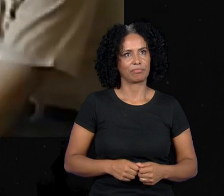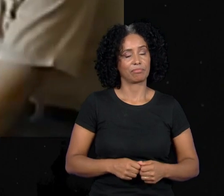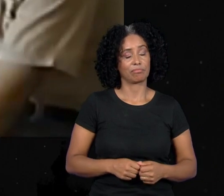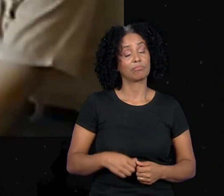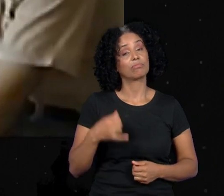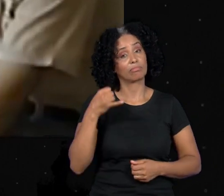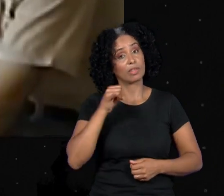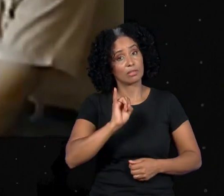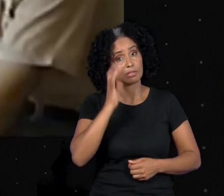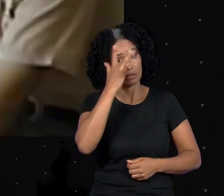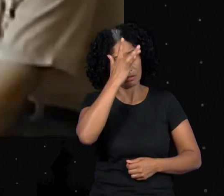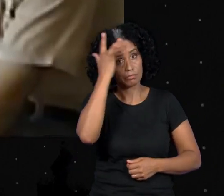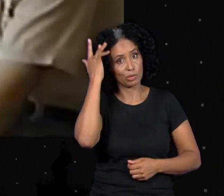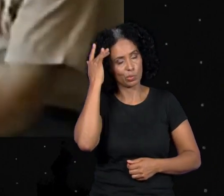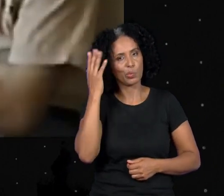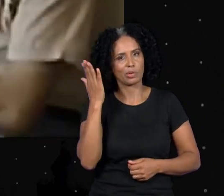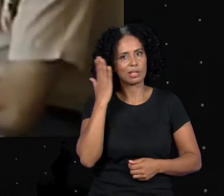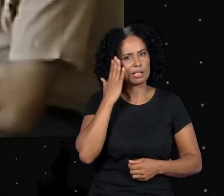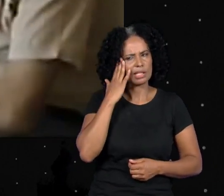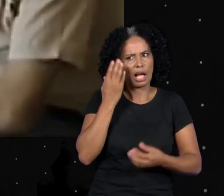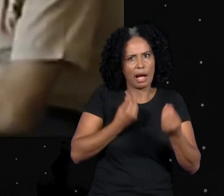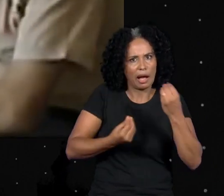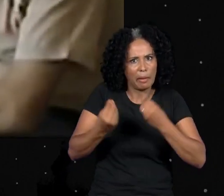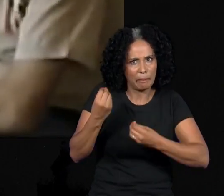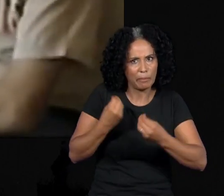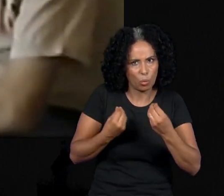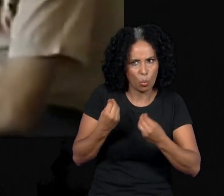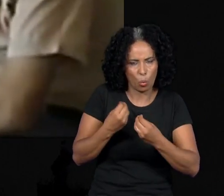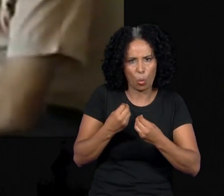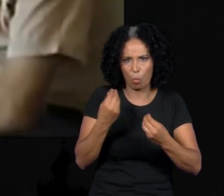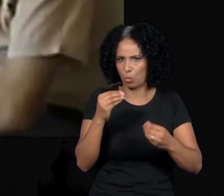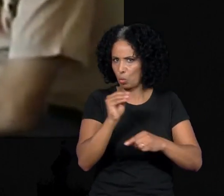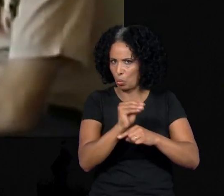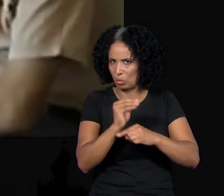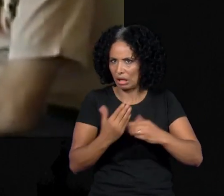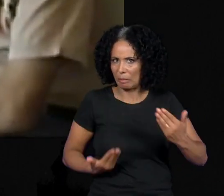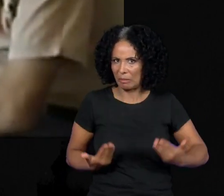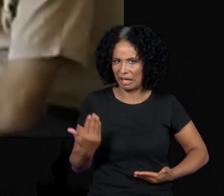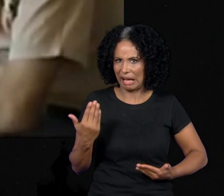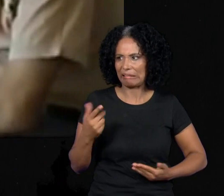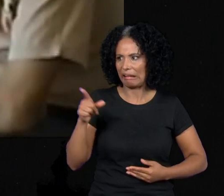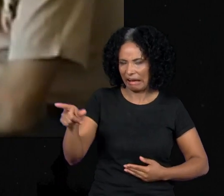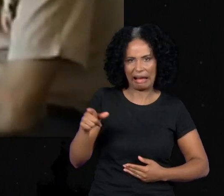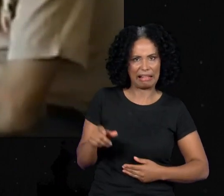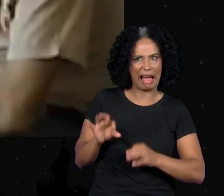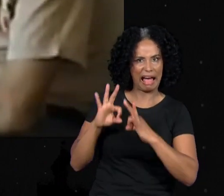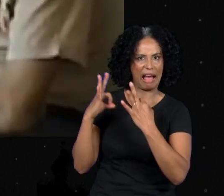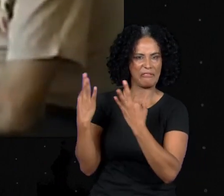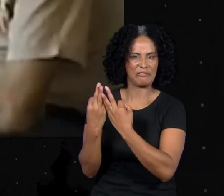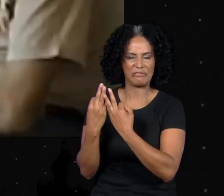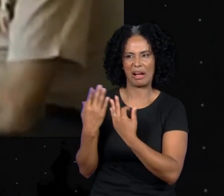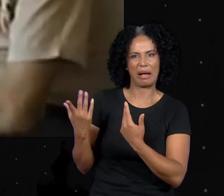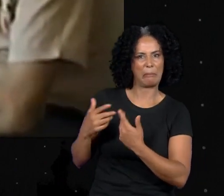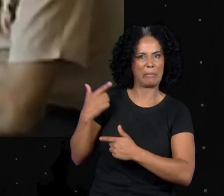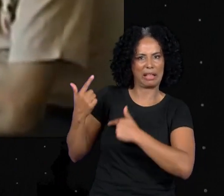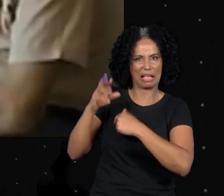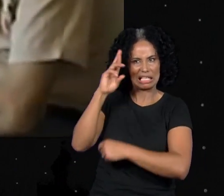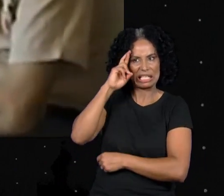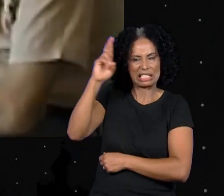grita? Não é dos safados que estão lá sentados, comendo e bebendo nas nossas custas, não. É nós que temos que